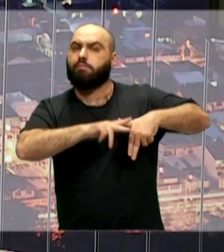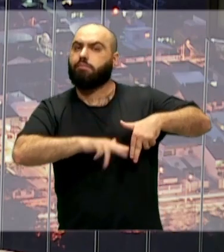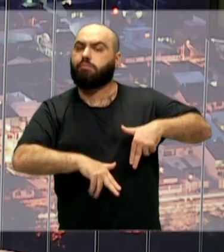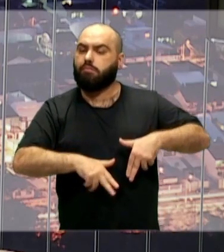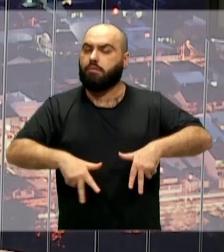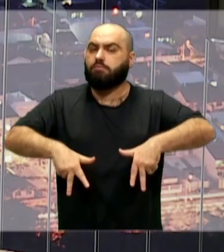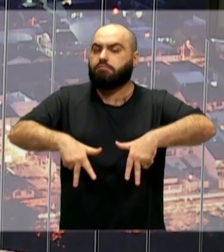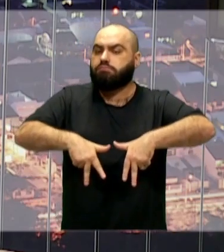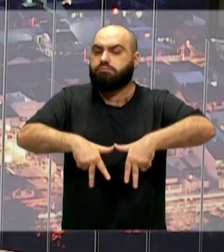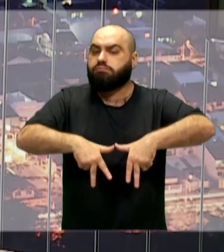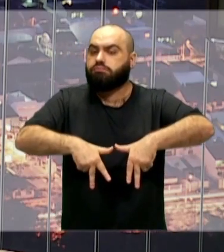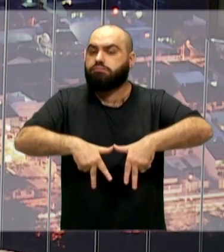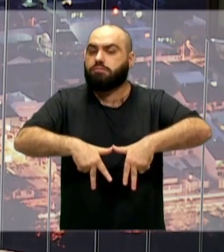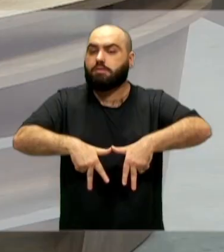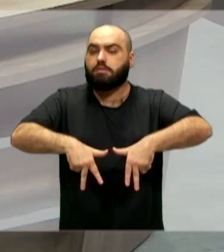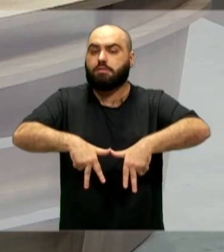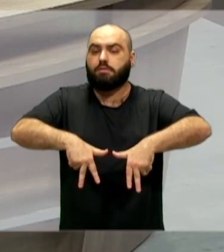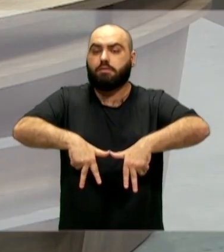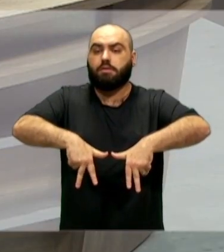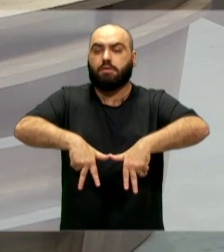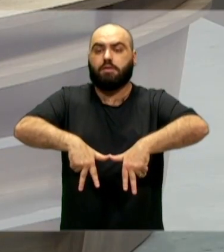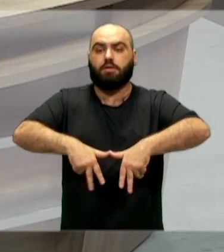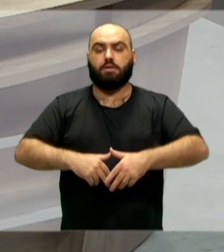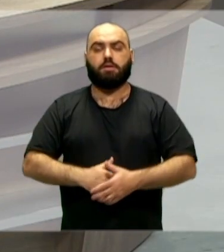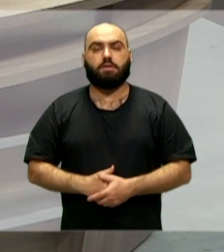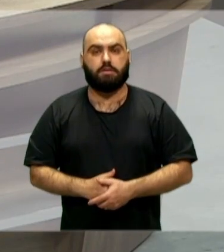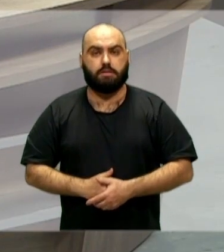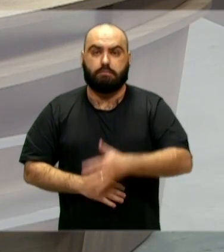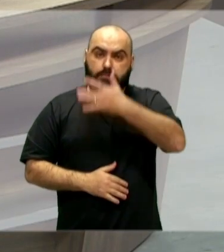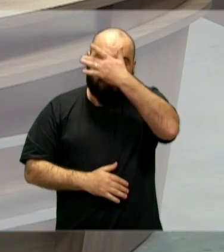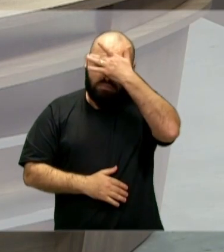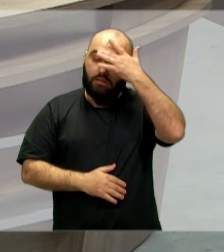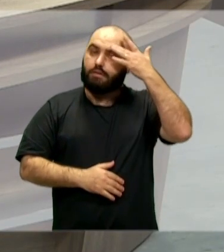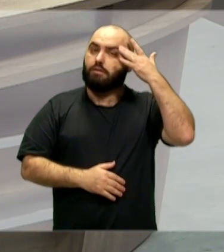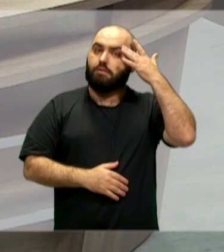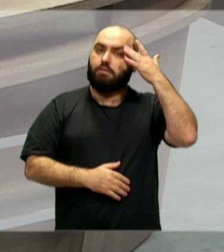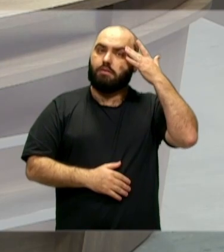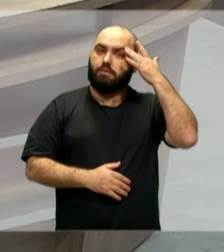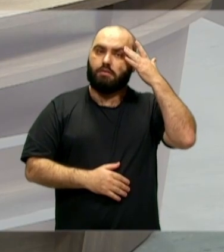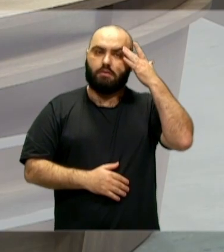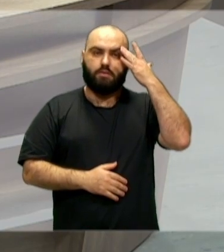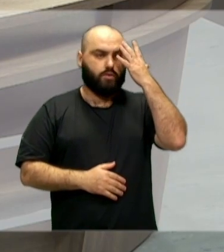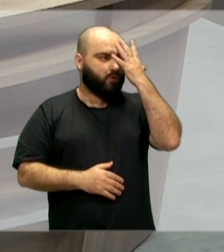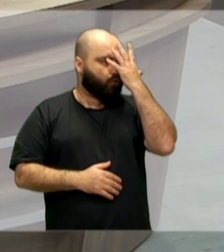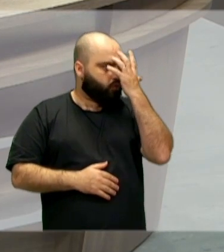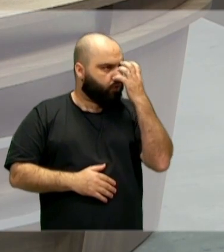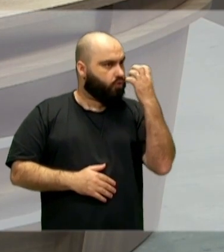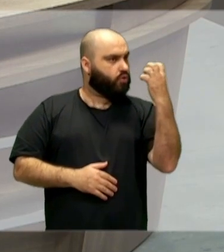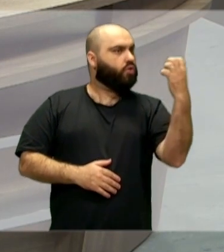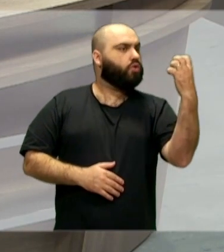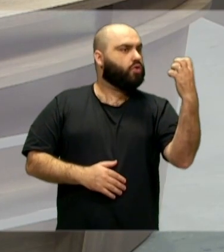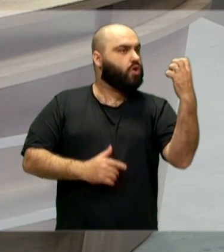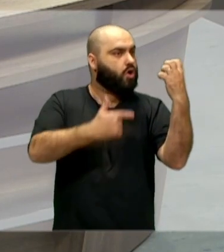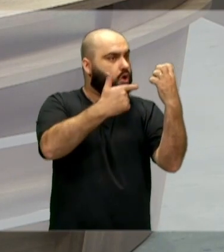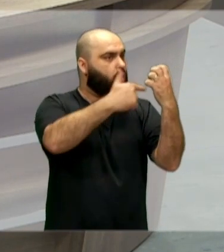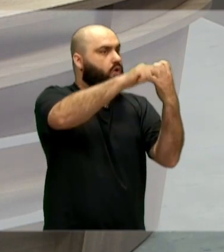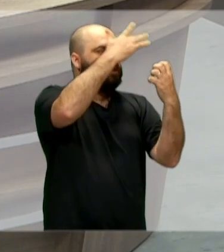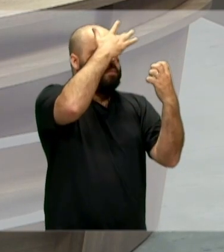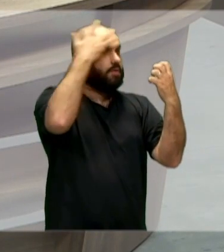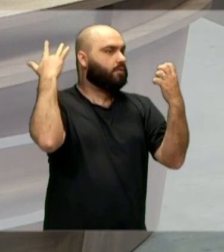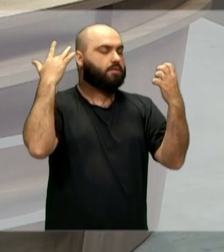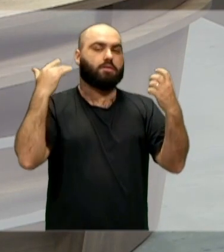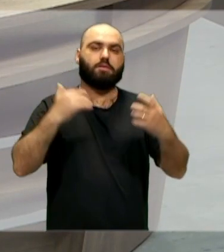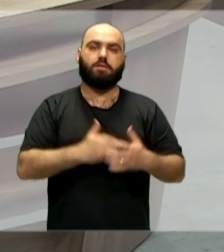estar, a atração sexual que você tem pelo outro com a tua identidade de gênero,